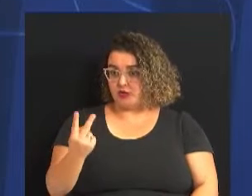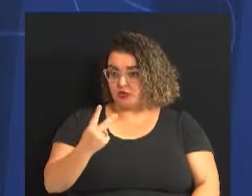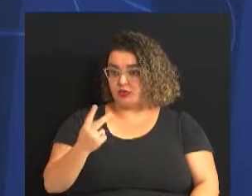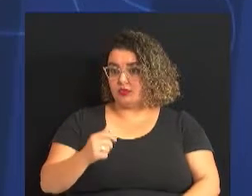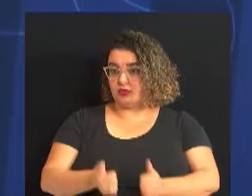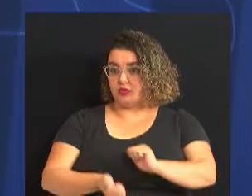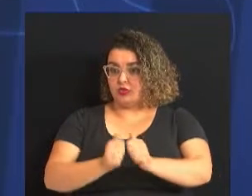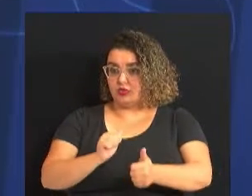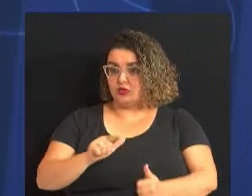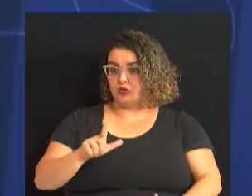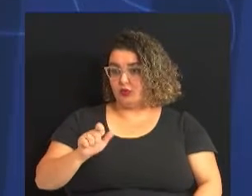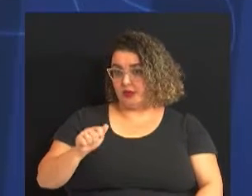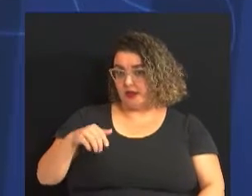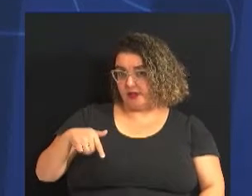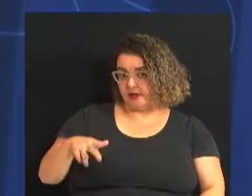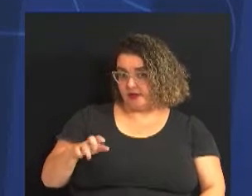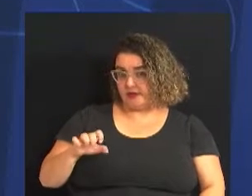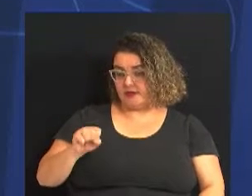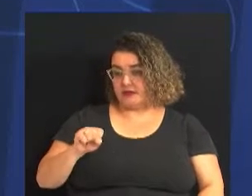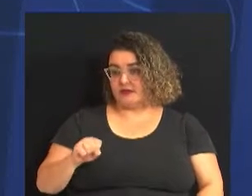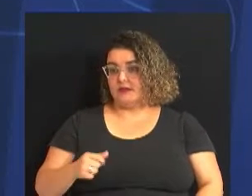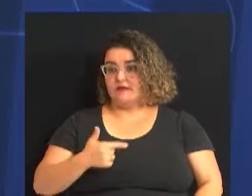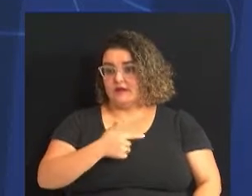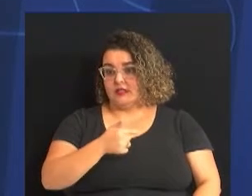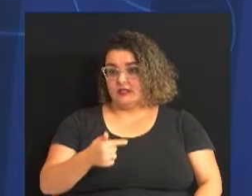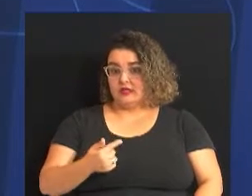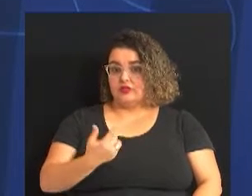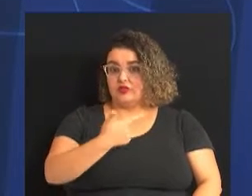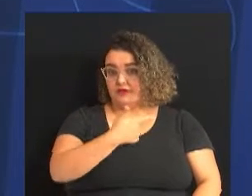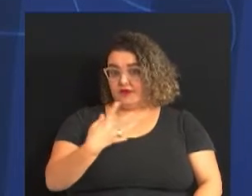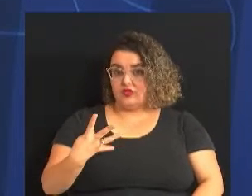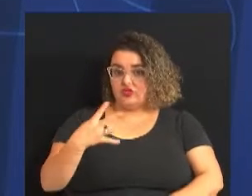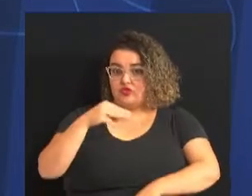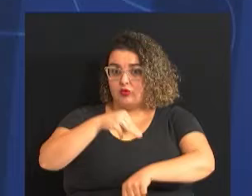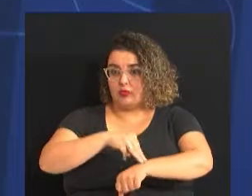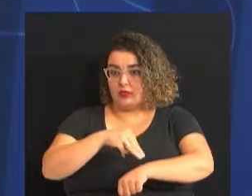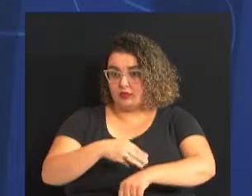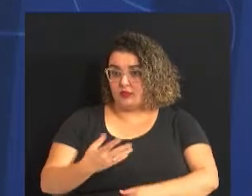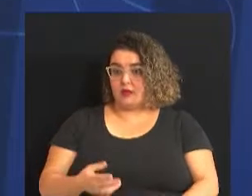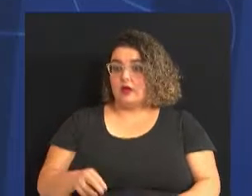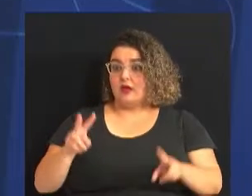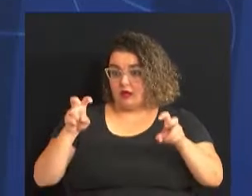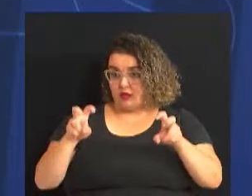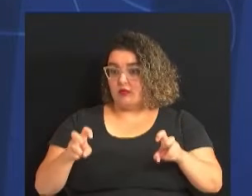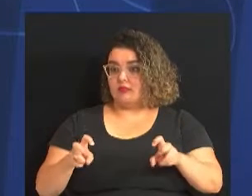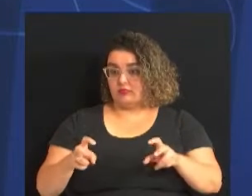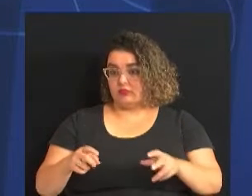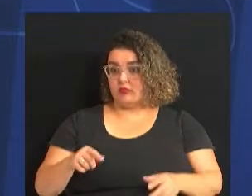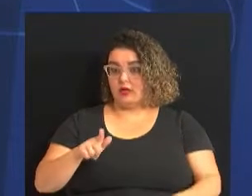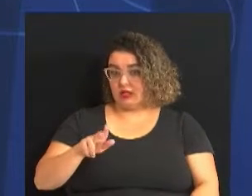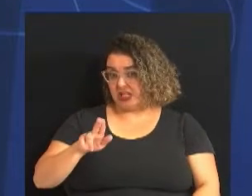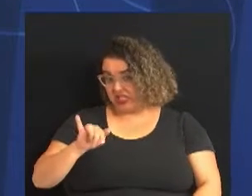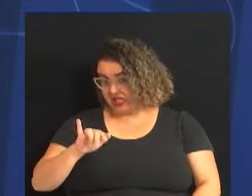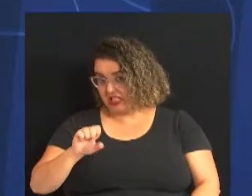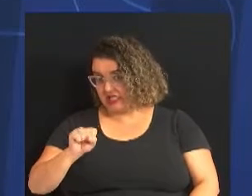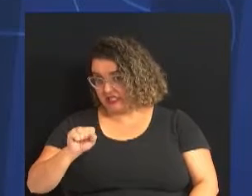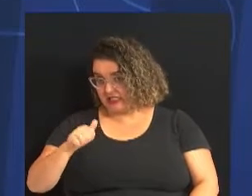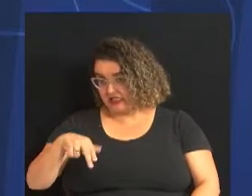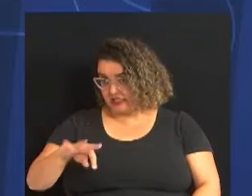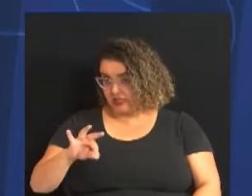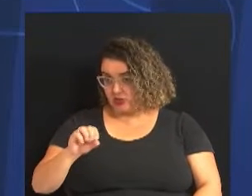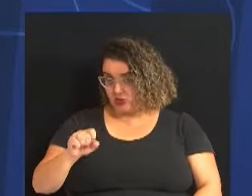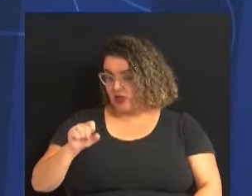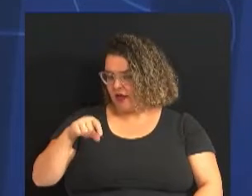Lakers, marcou 7 pontos em 24 minutos, é até tema aqui da nossa enquete sobre o Gui Santos, ele vai ser um jogador de